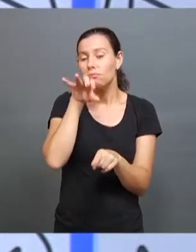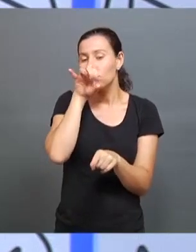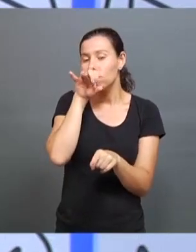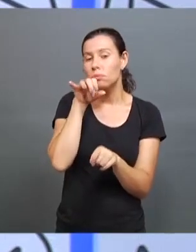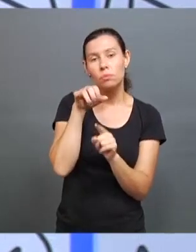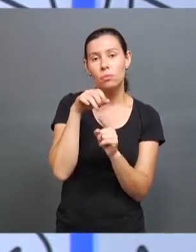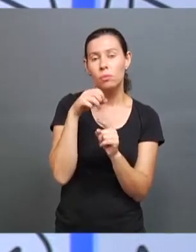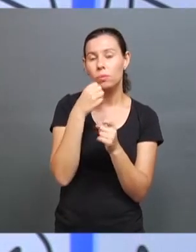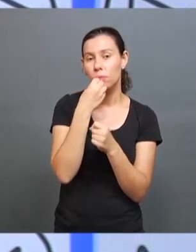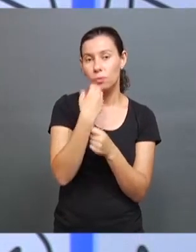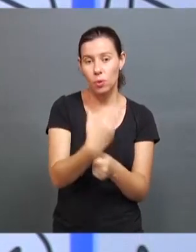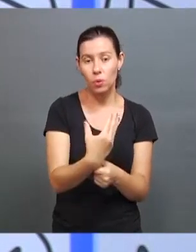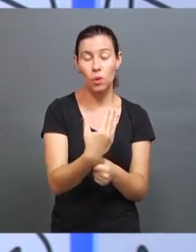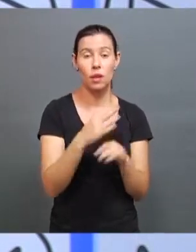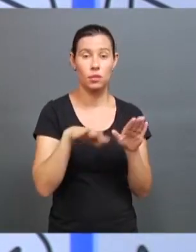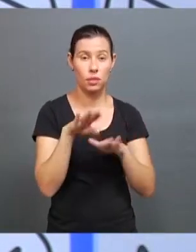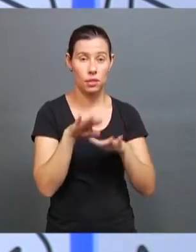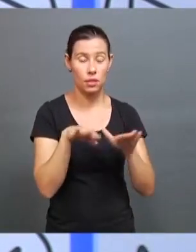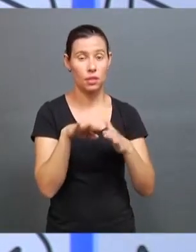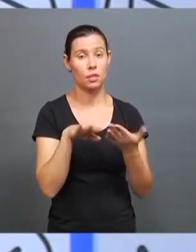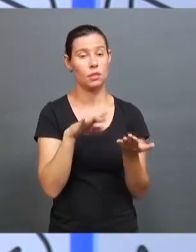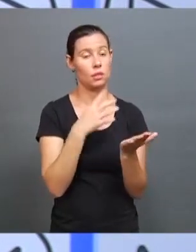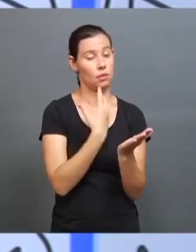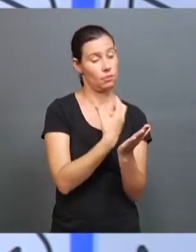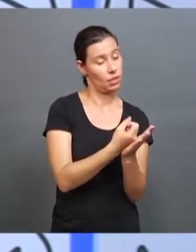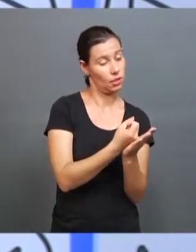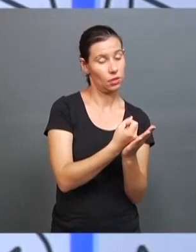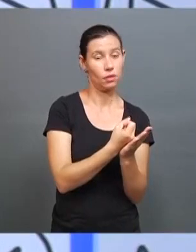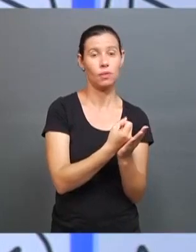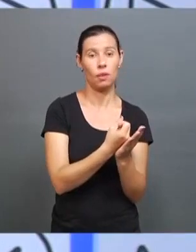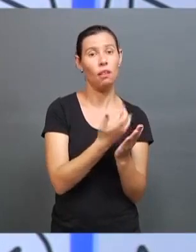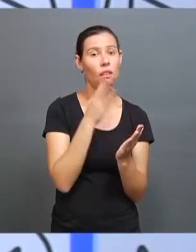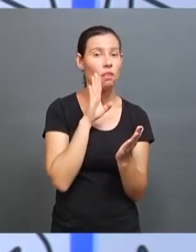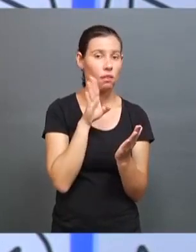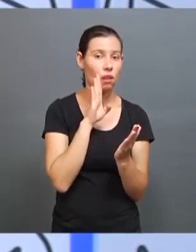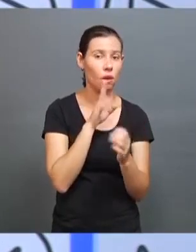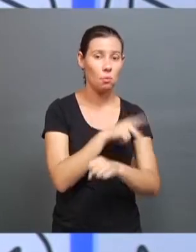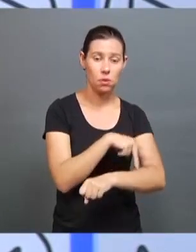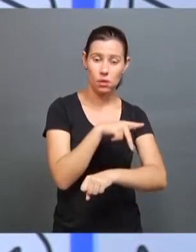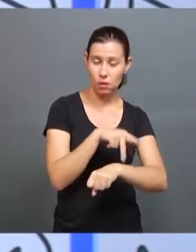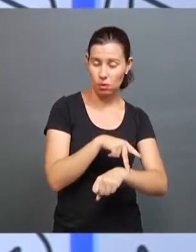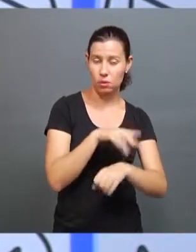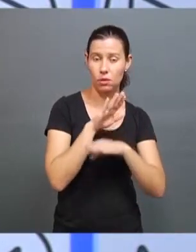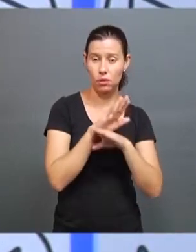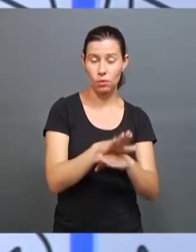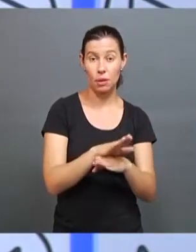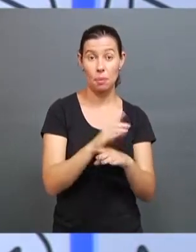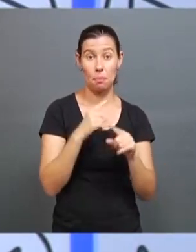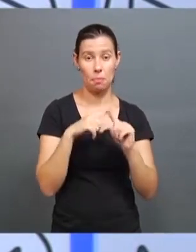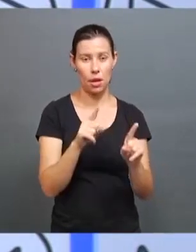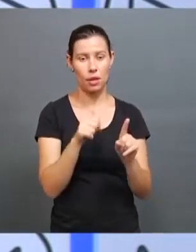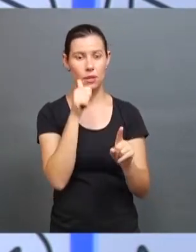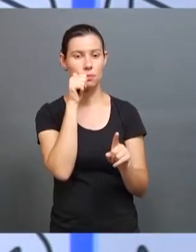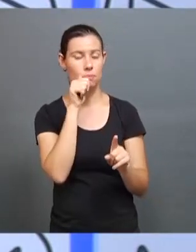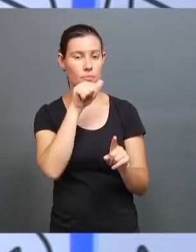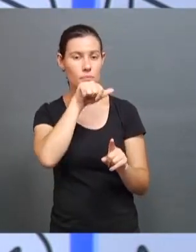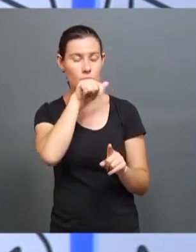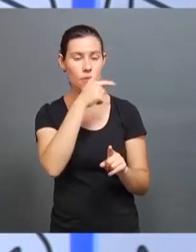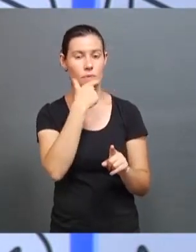que seja um aplicativo, nada substitui o olho no olho de um pai, de uma mãe, ensinando aquela mesma